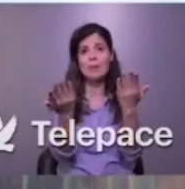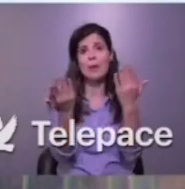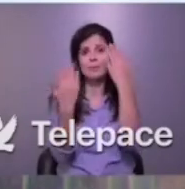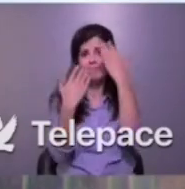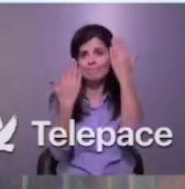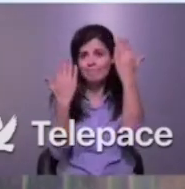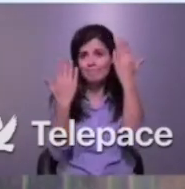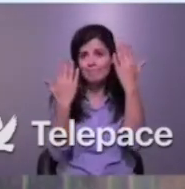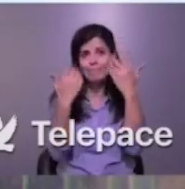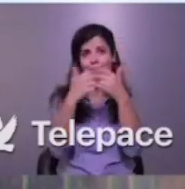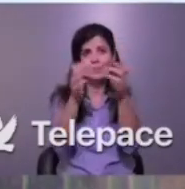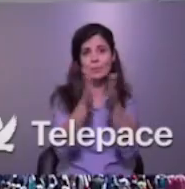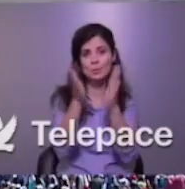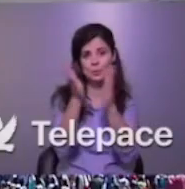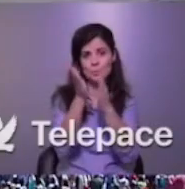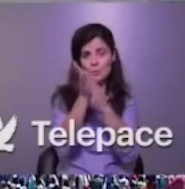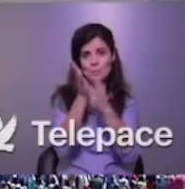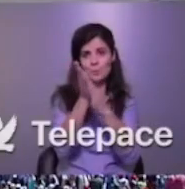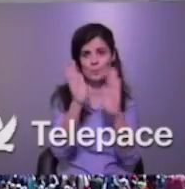ele.